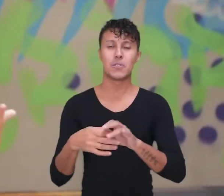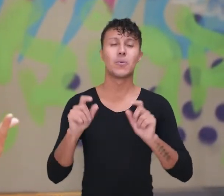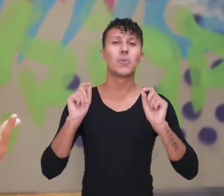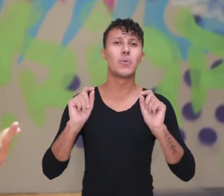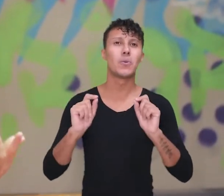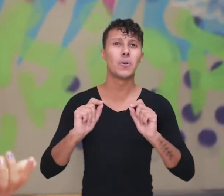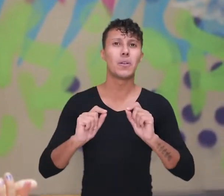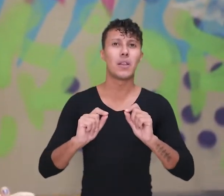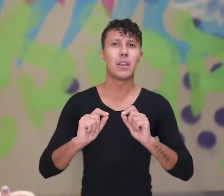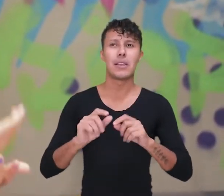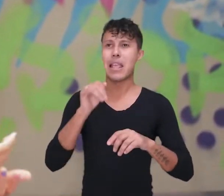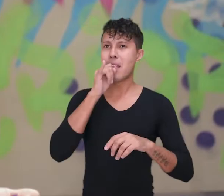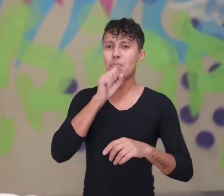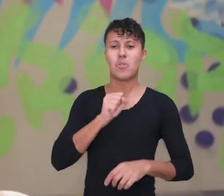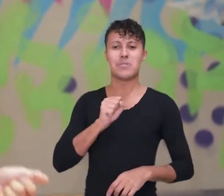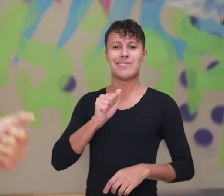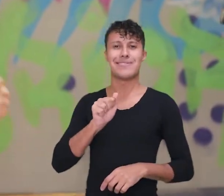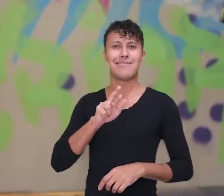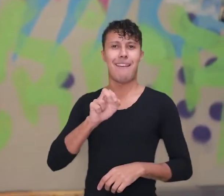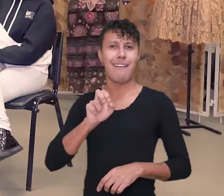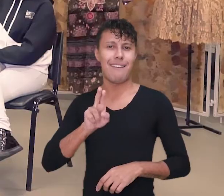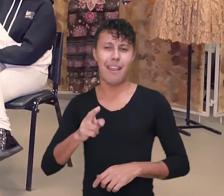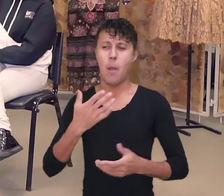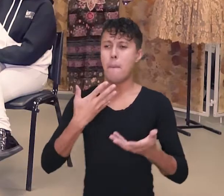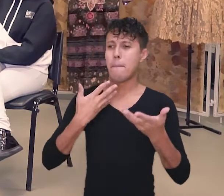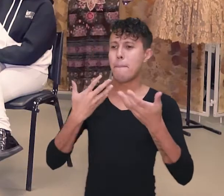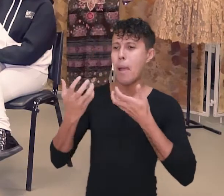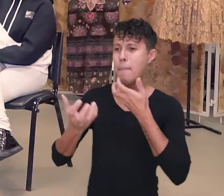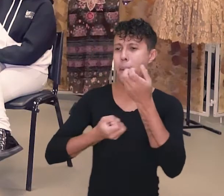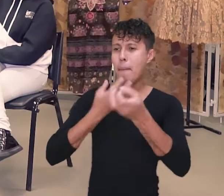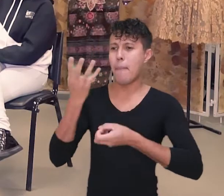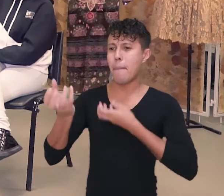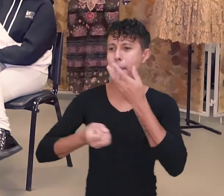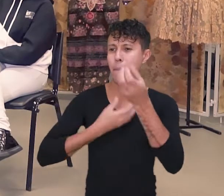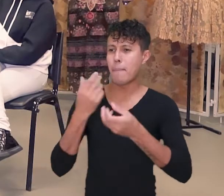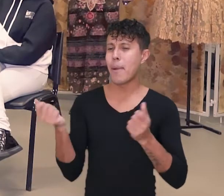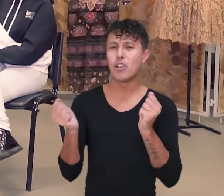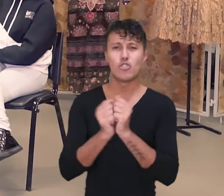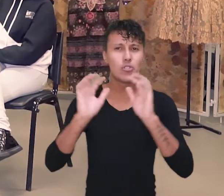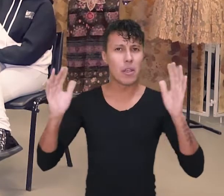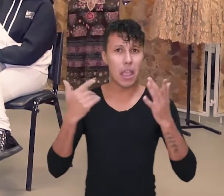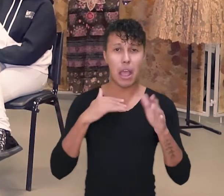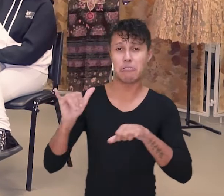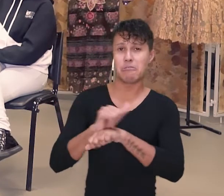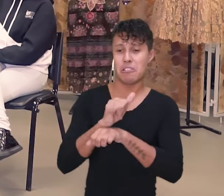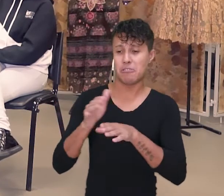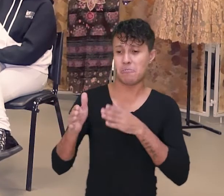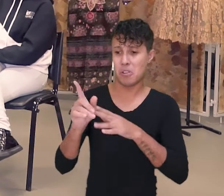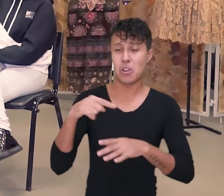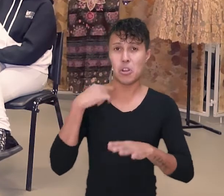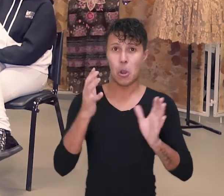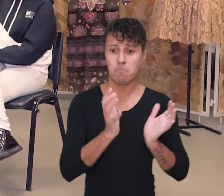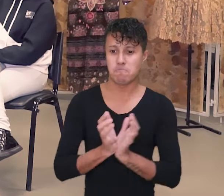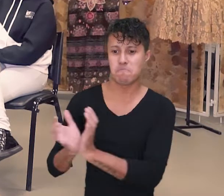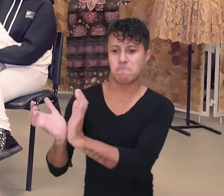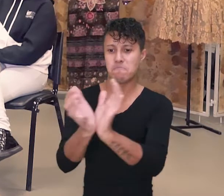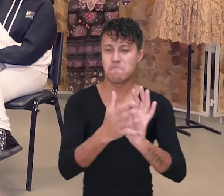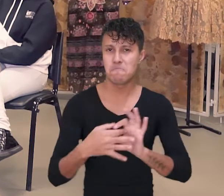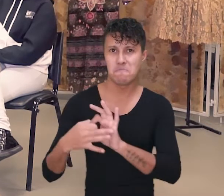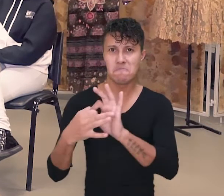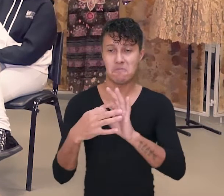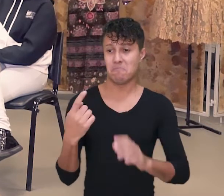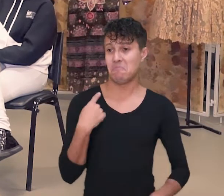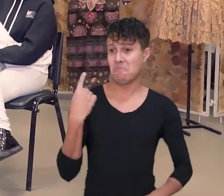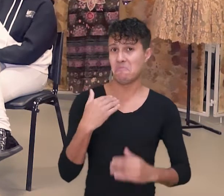para fazer um sarau, para fazer um evento. E eu acho que esse é o caminho mesmo, a gente se coletivizar.